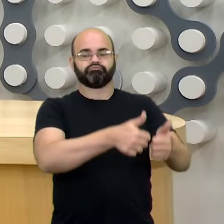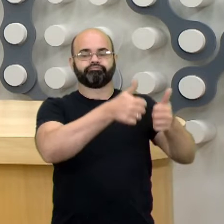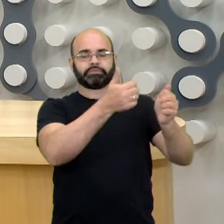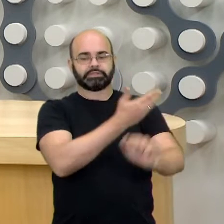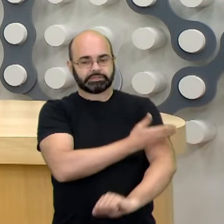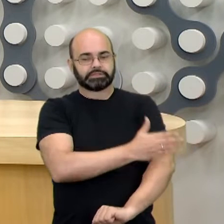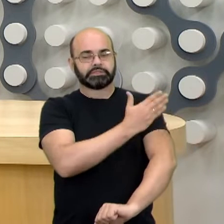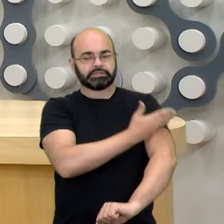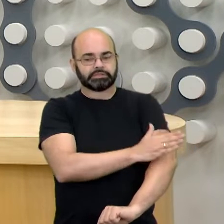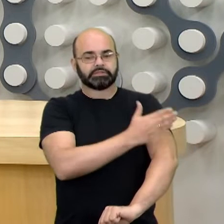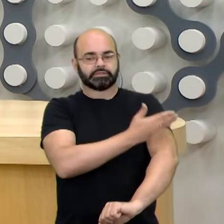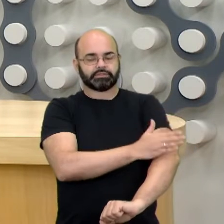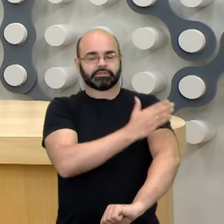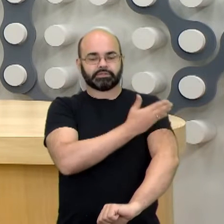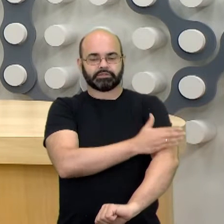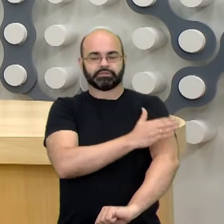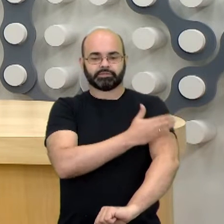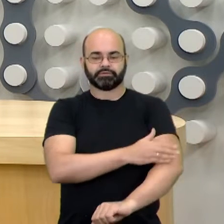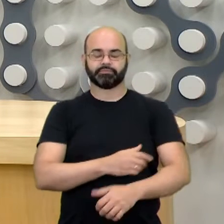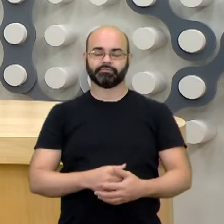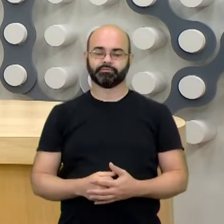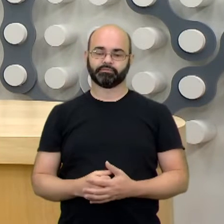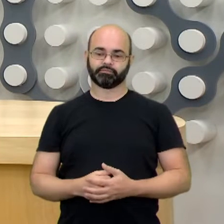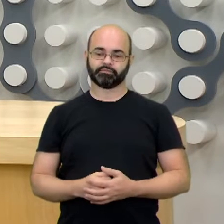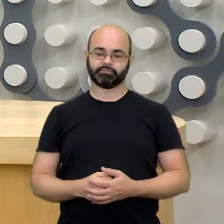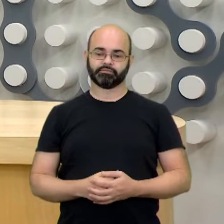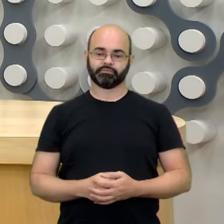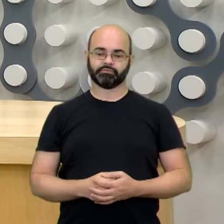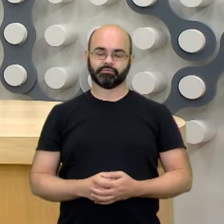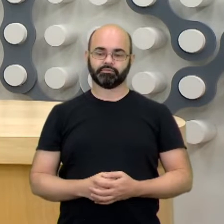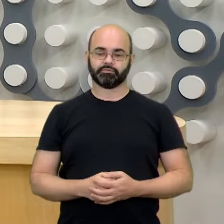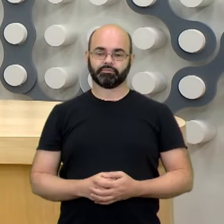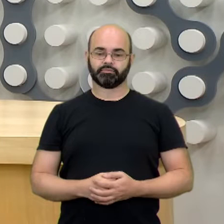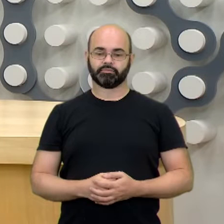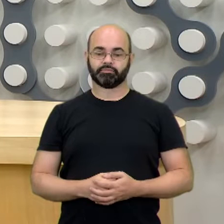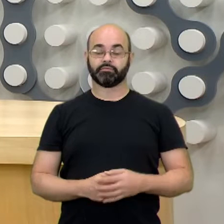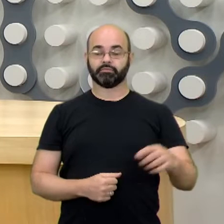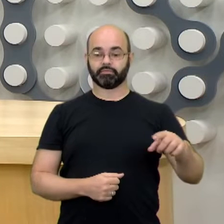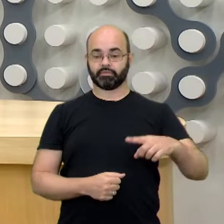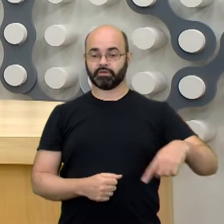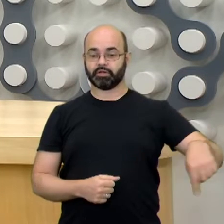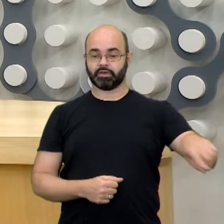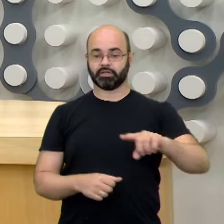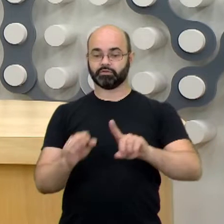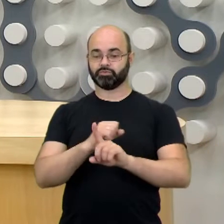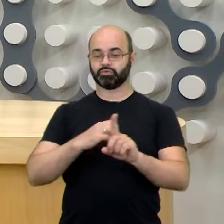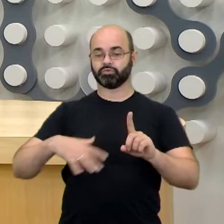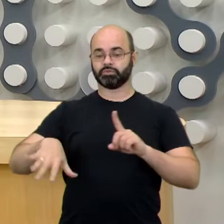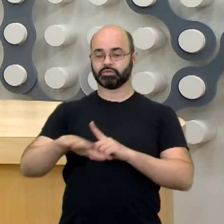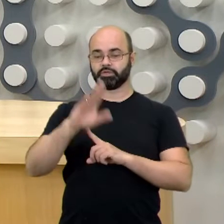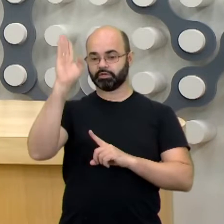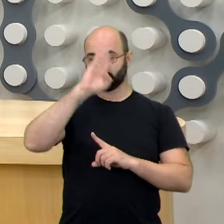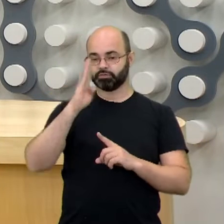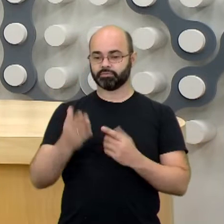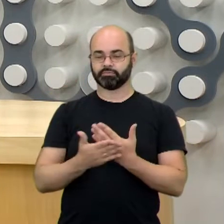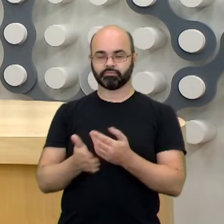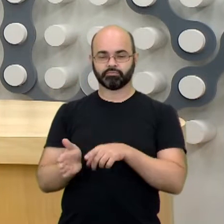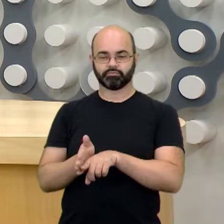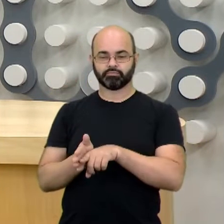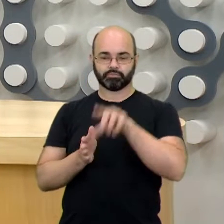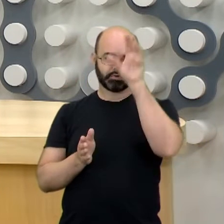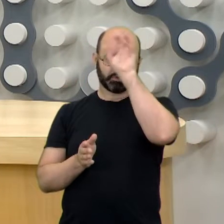Estudos Populacionais em relação aos estudos, né, da sociedade brasileira, né, visando,